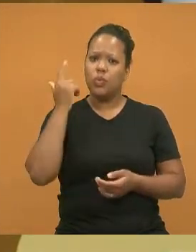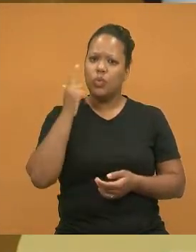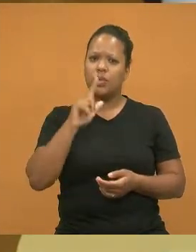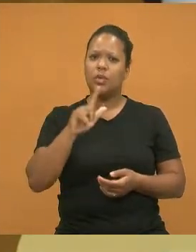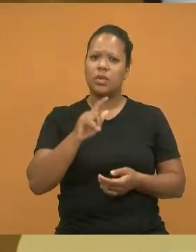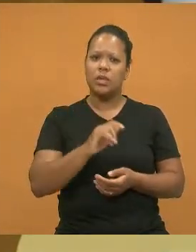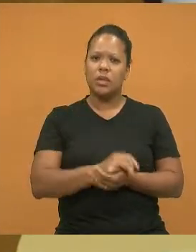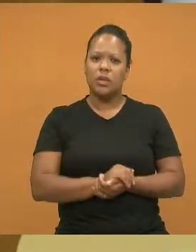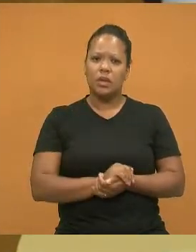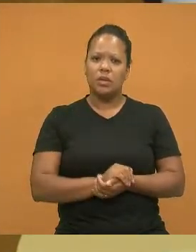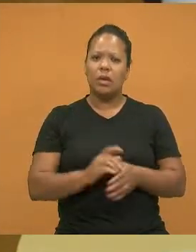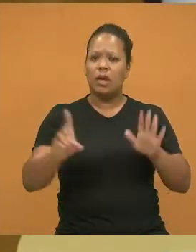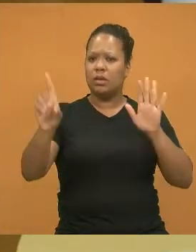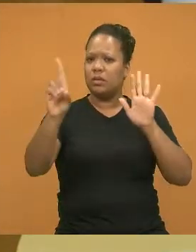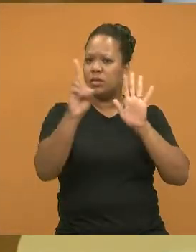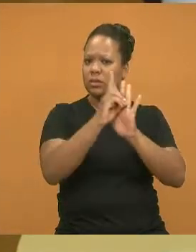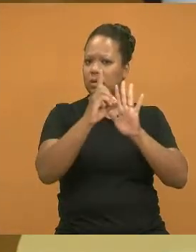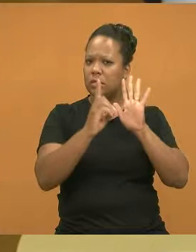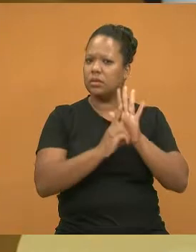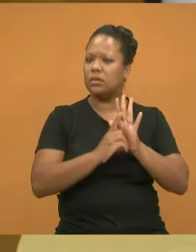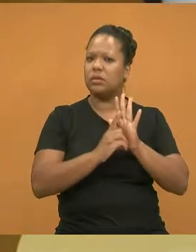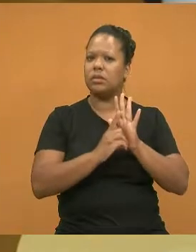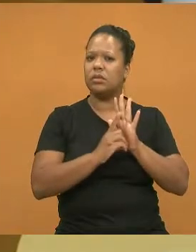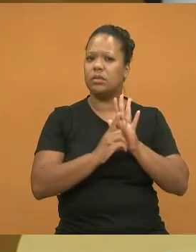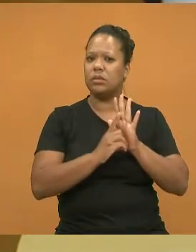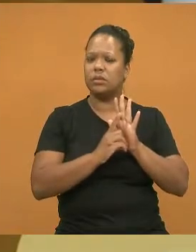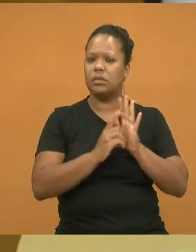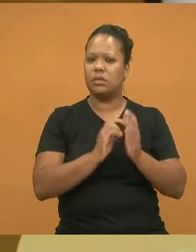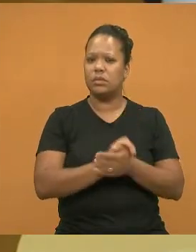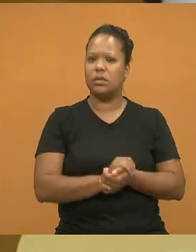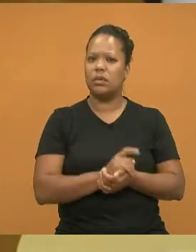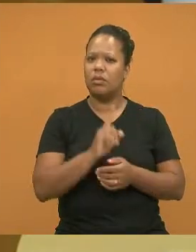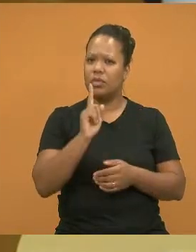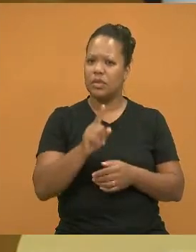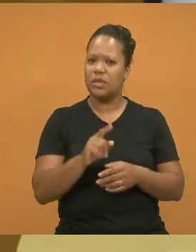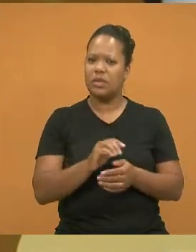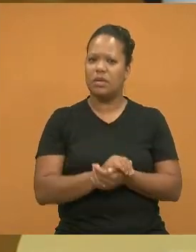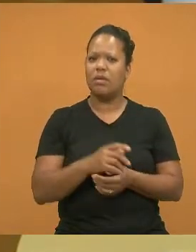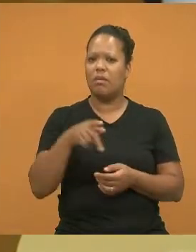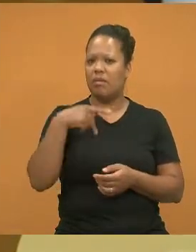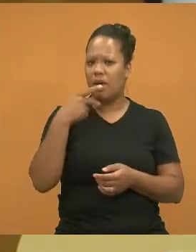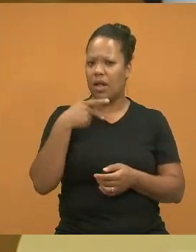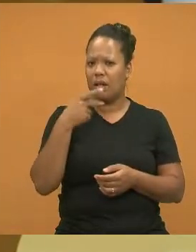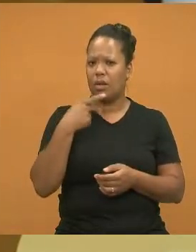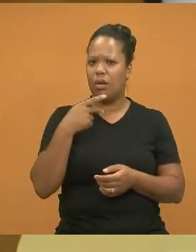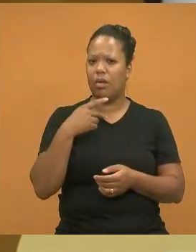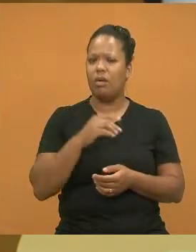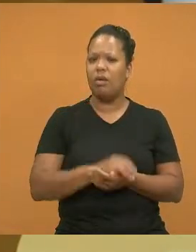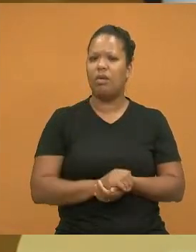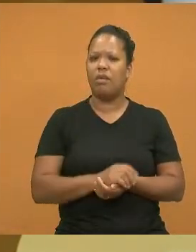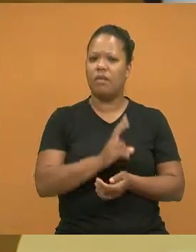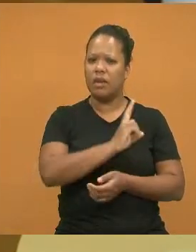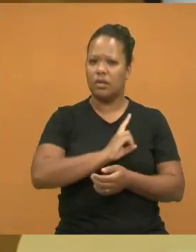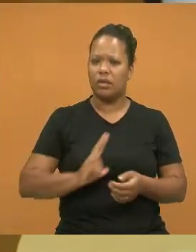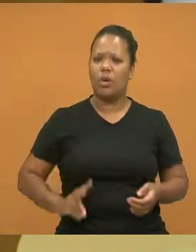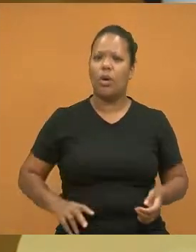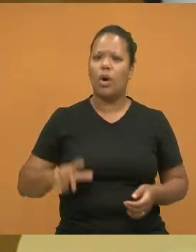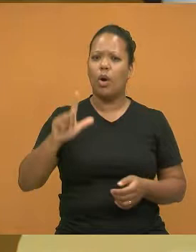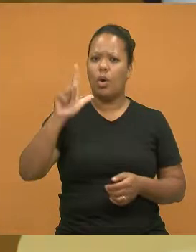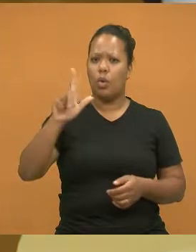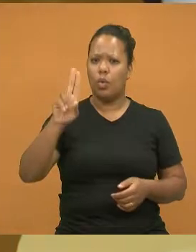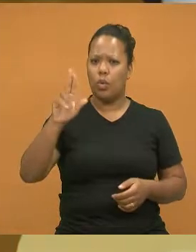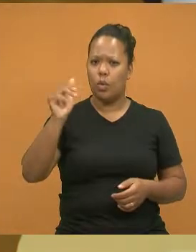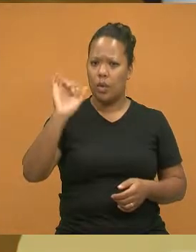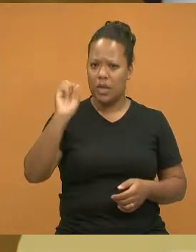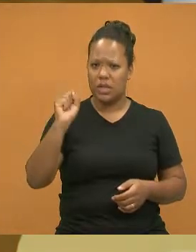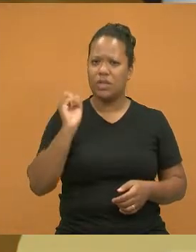conseguiu, através de decreto, e isso que você colocou na sua fala, o vereador Luiz Flávio, já acontece em